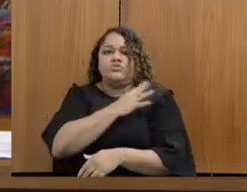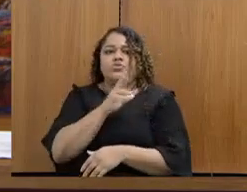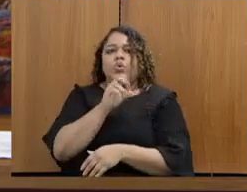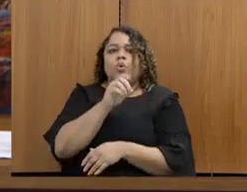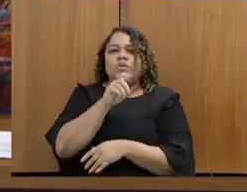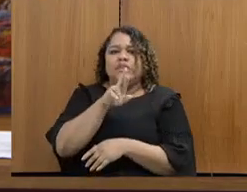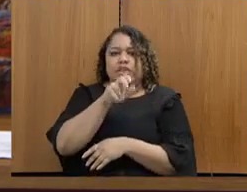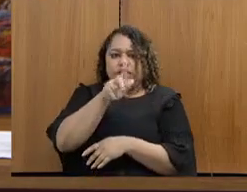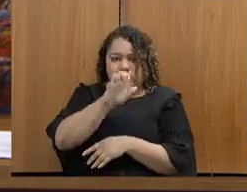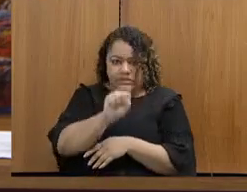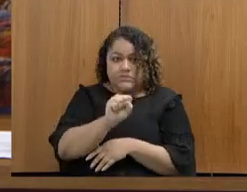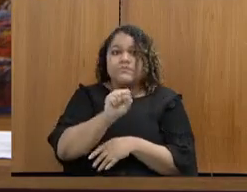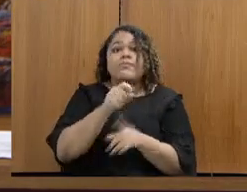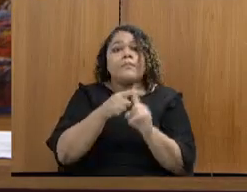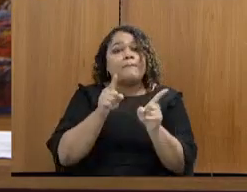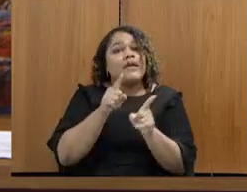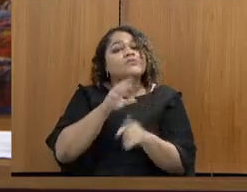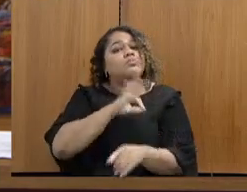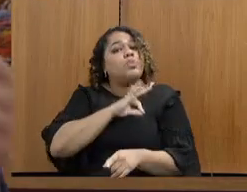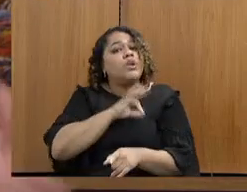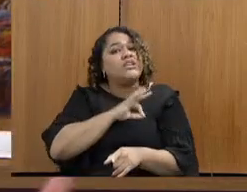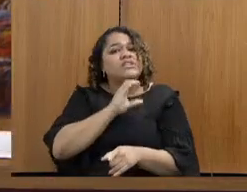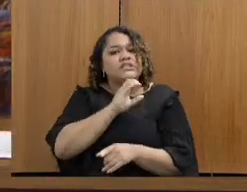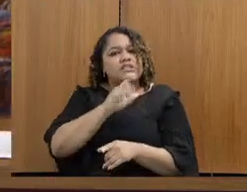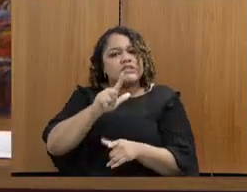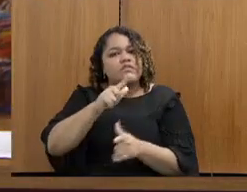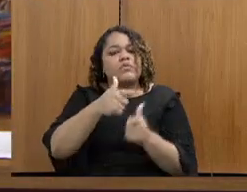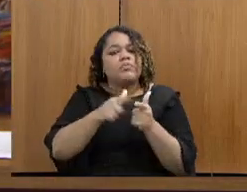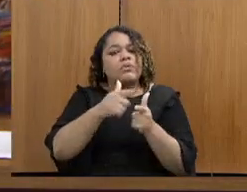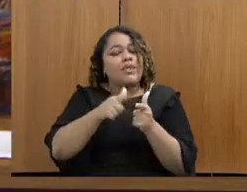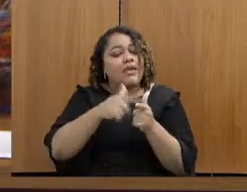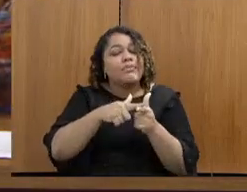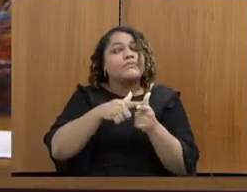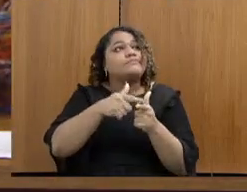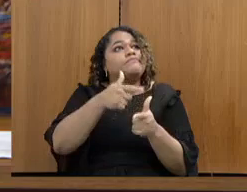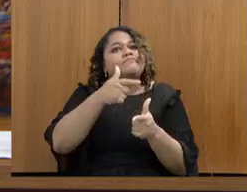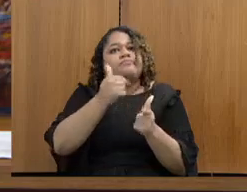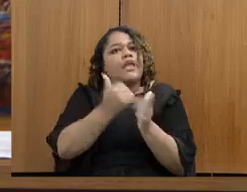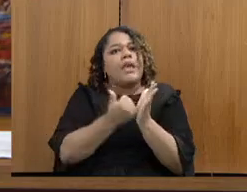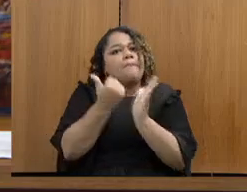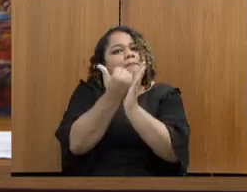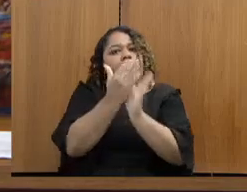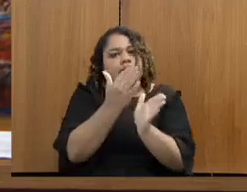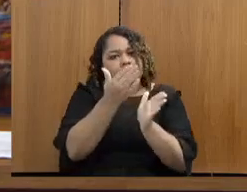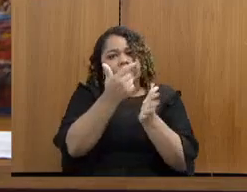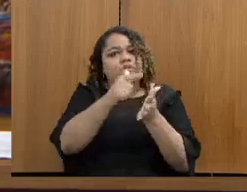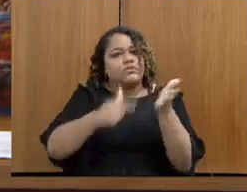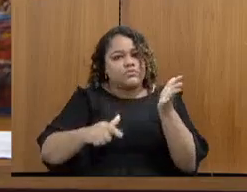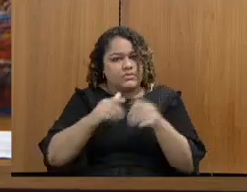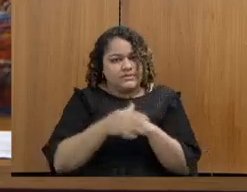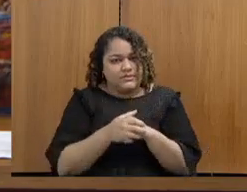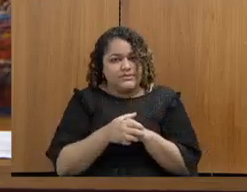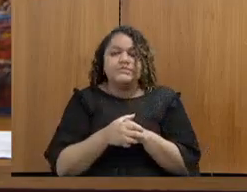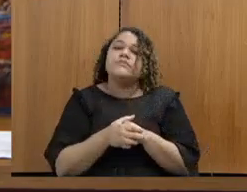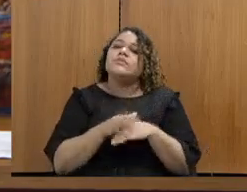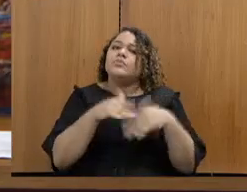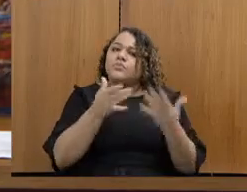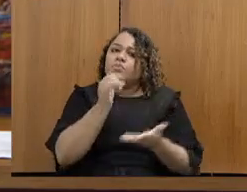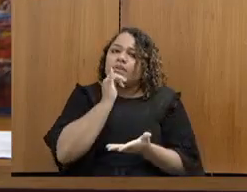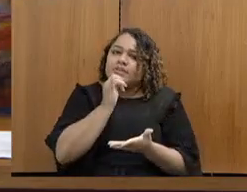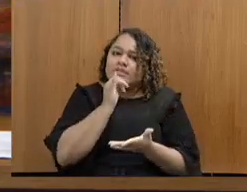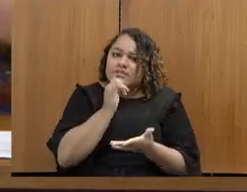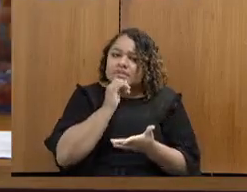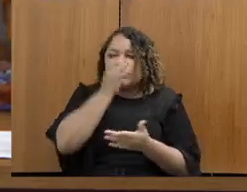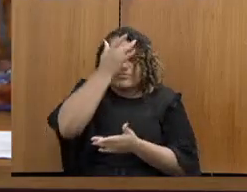vai muito além com a questão também da saúde mental que a gente vê que realmente tem feito um trabalho diferenciado com Doutor